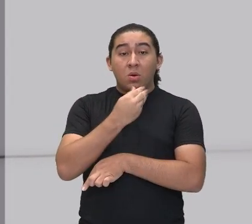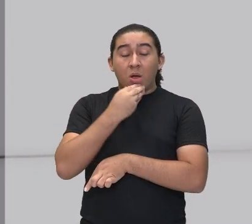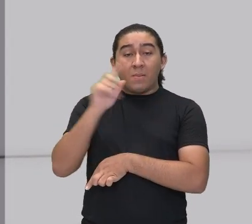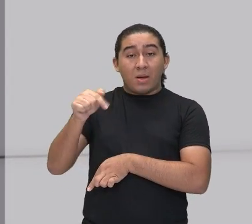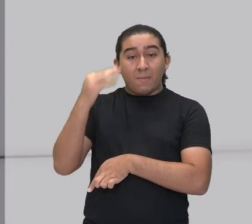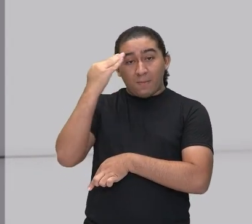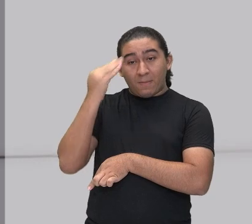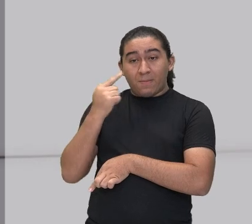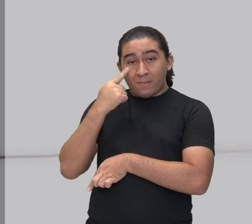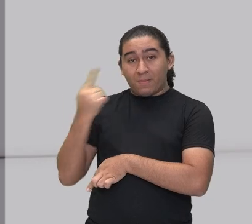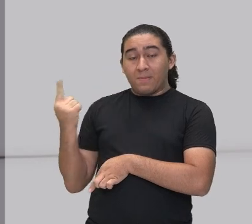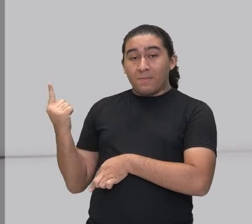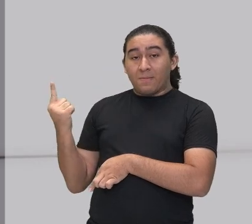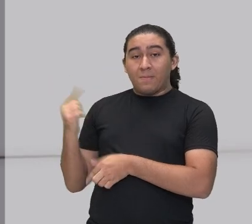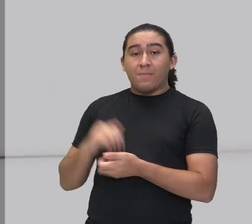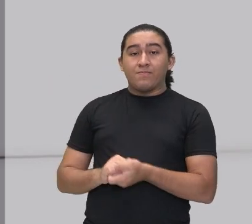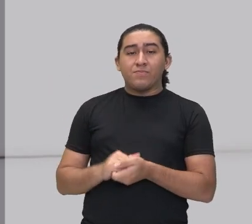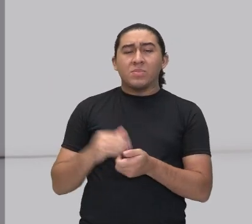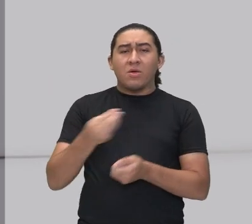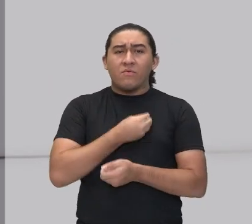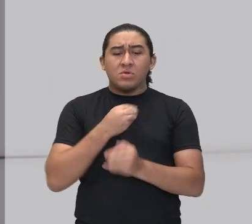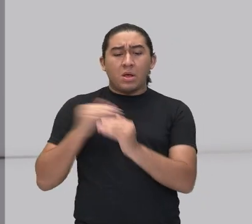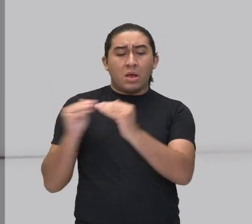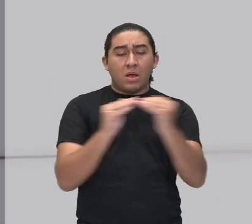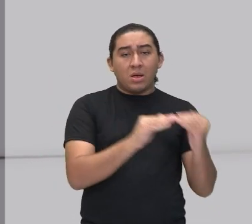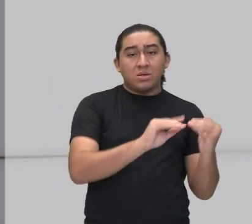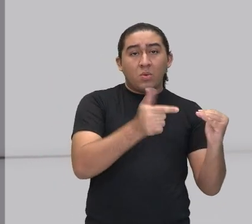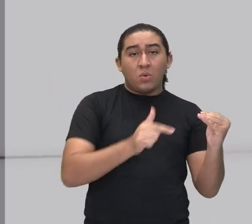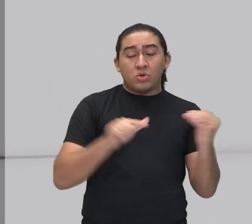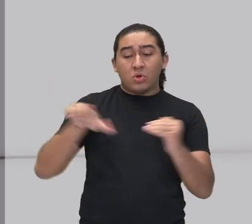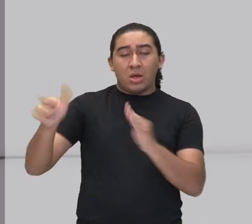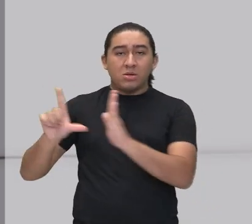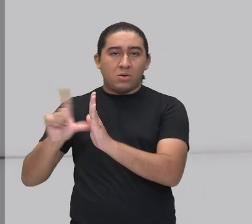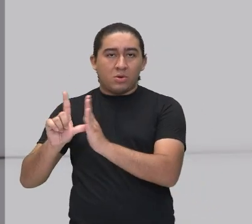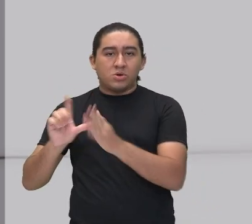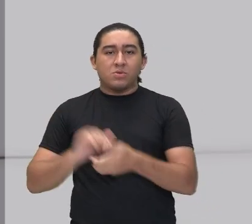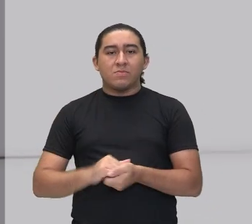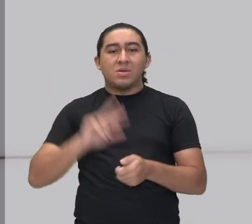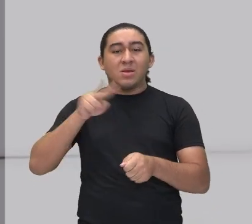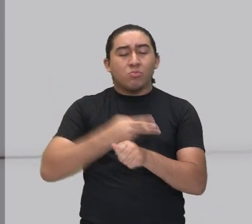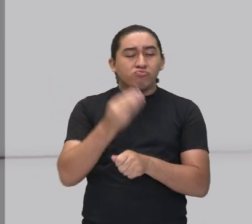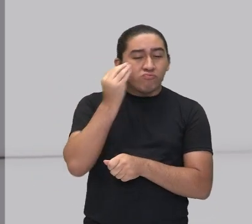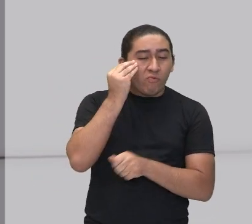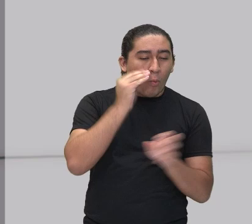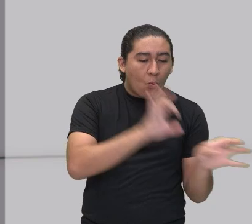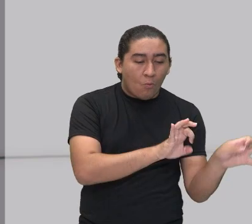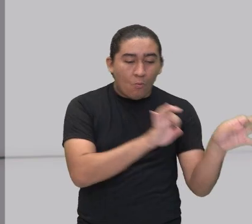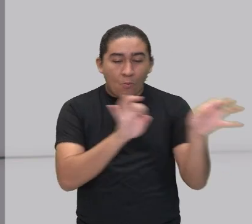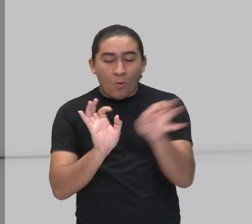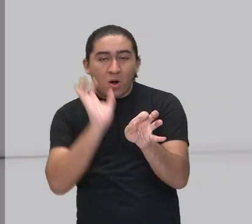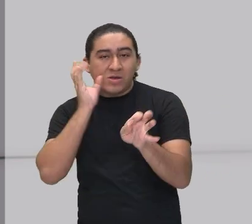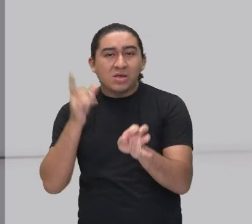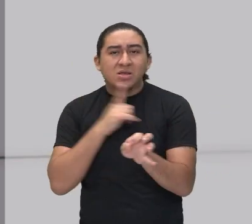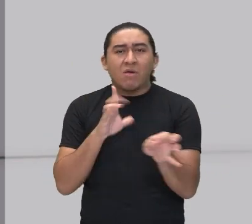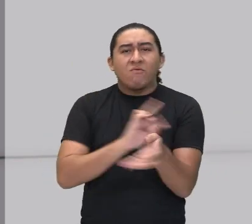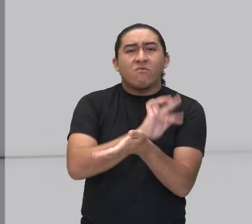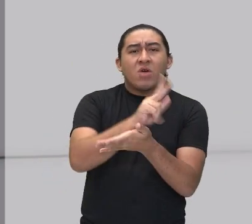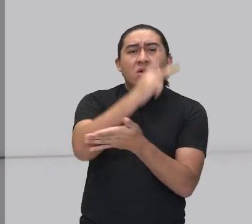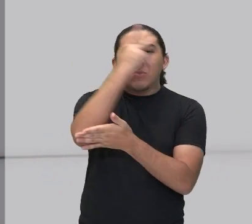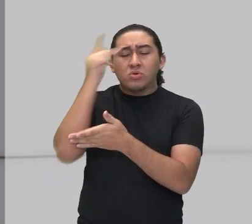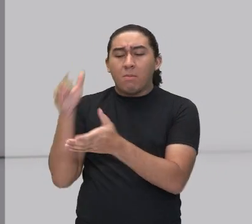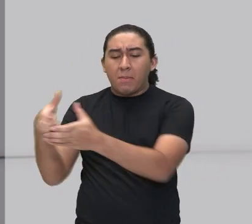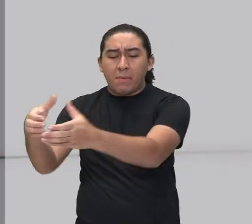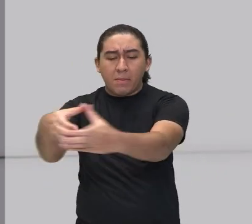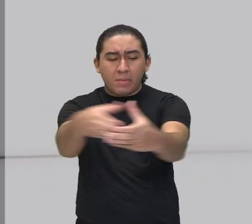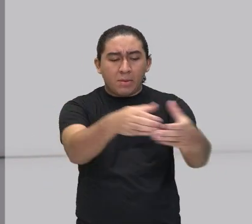João Romão. Morava no sobrado, ao lado da venda, e aos poucos foi assistindo a seu imóvel ser cercado pelo cortiço.